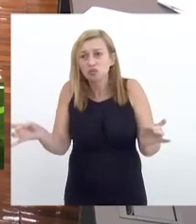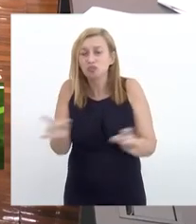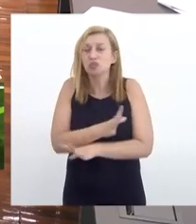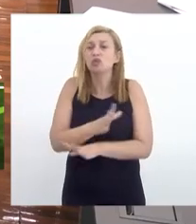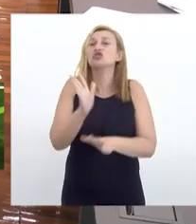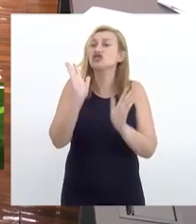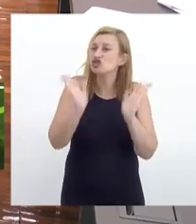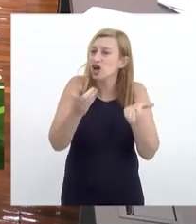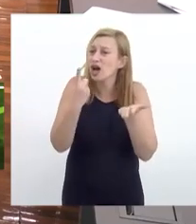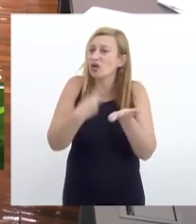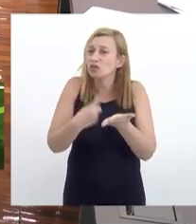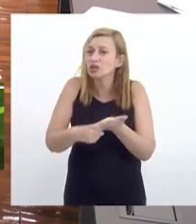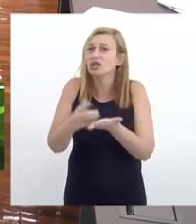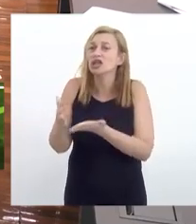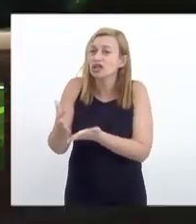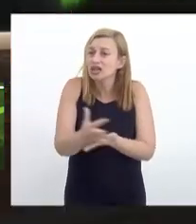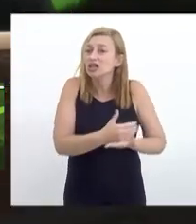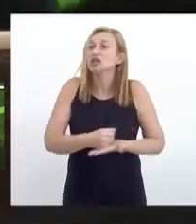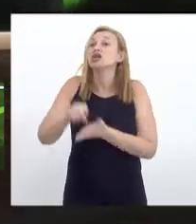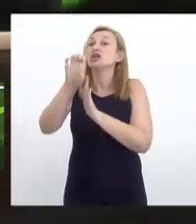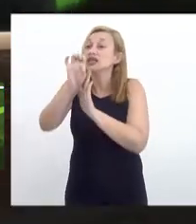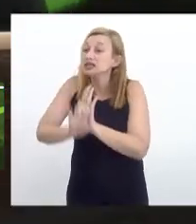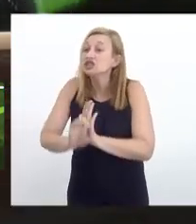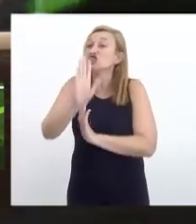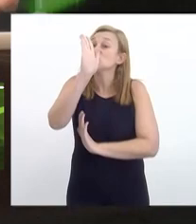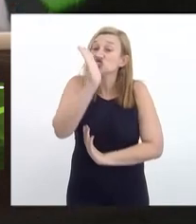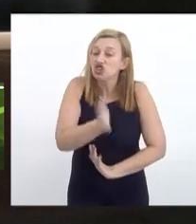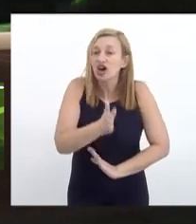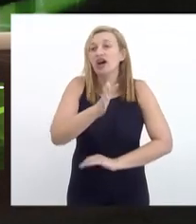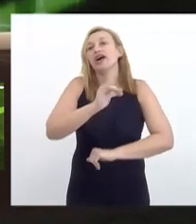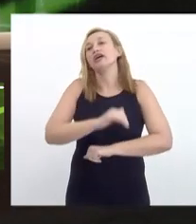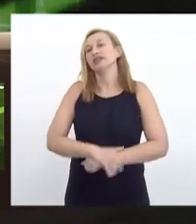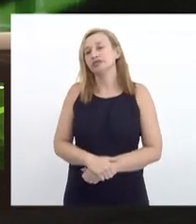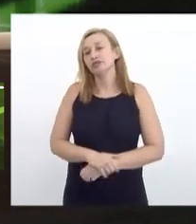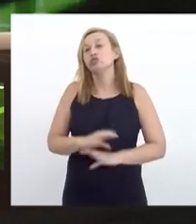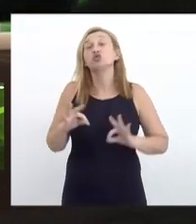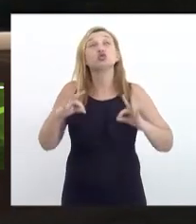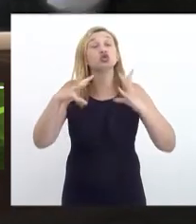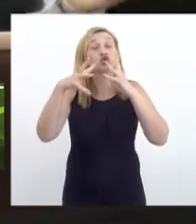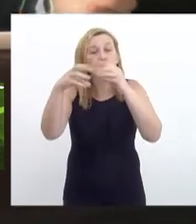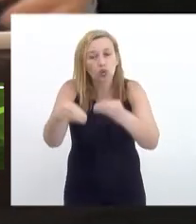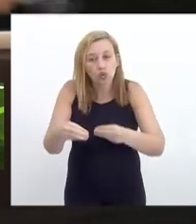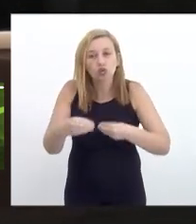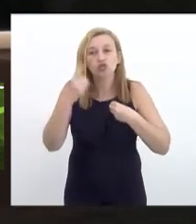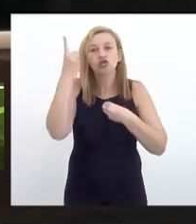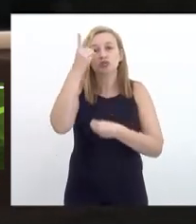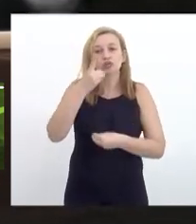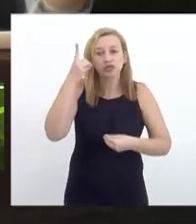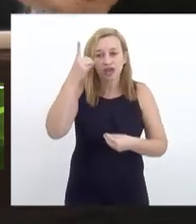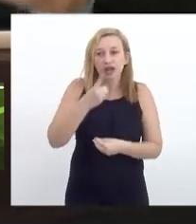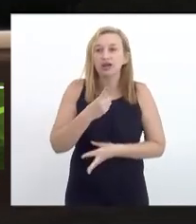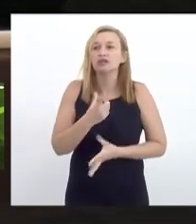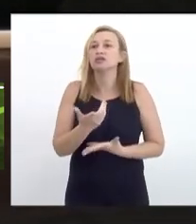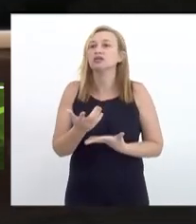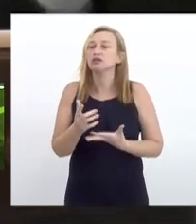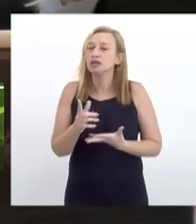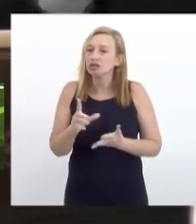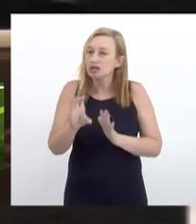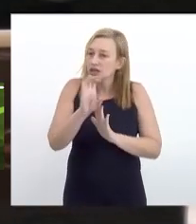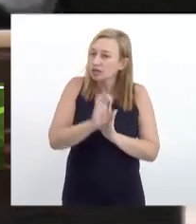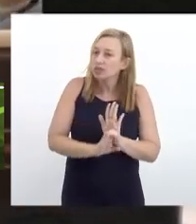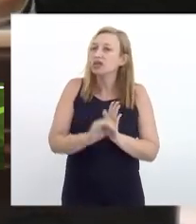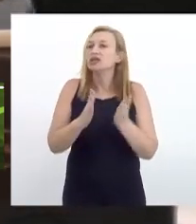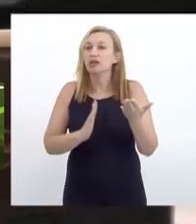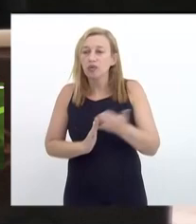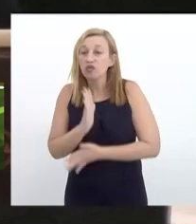Todas as emendas serão aglutinadas Todos os parlamentares terão as suas emendas